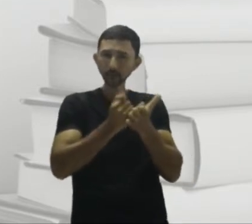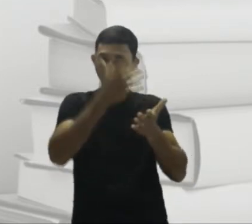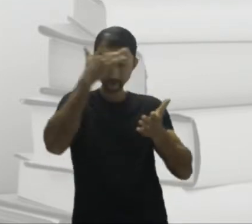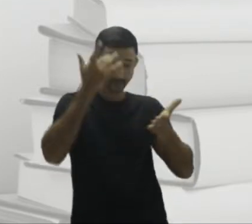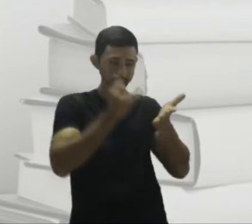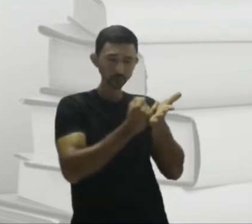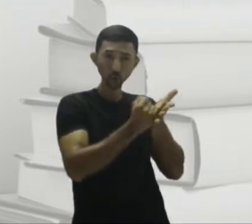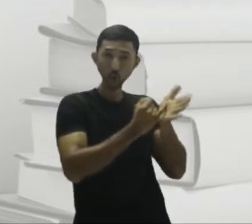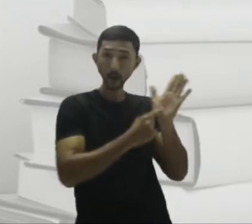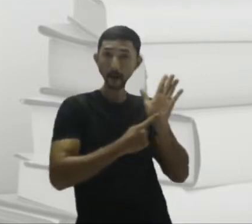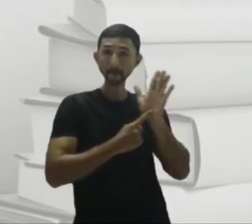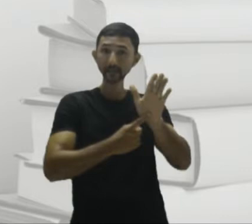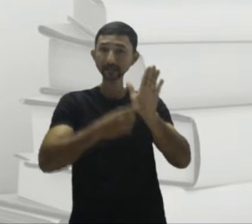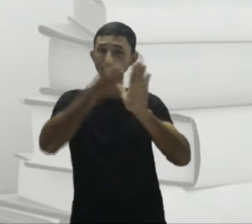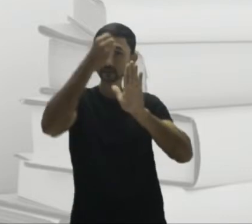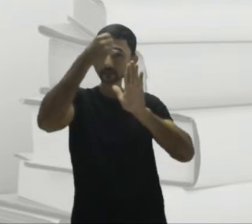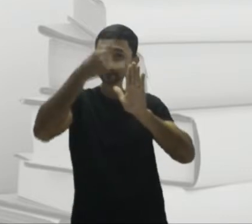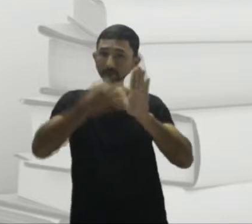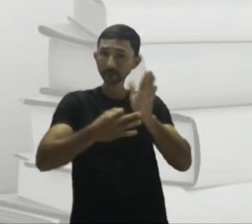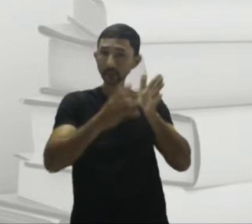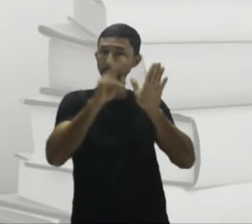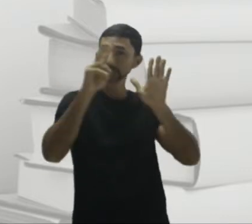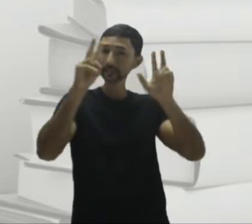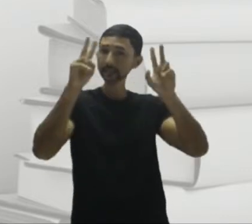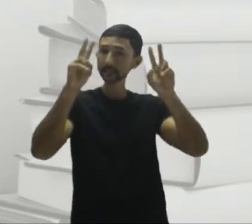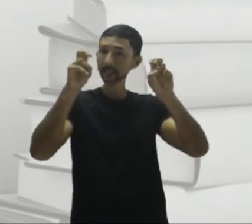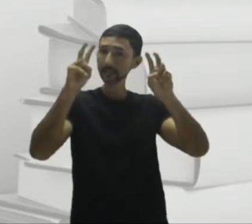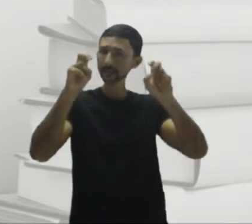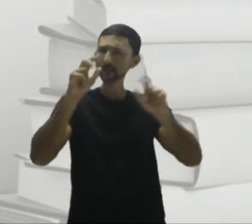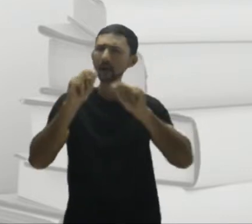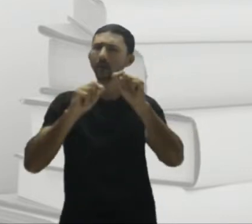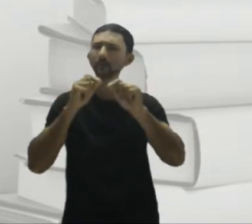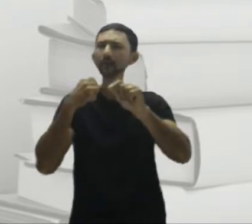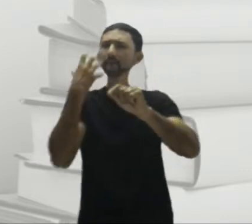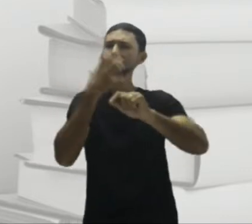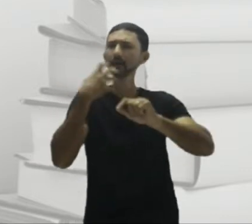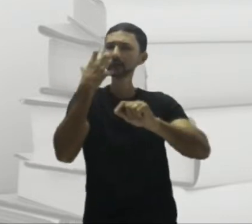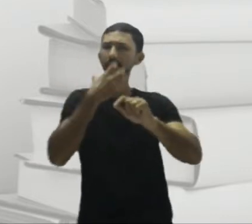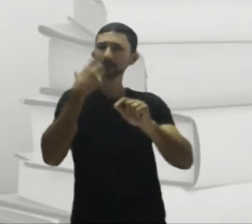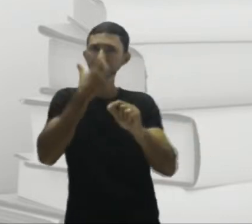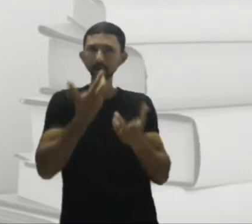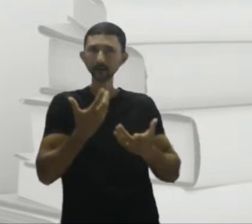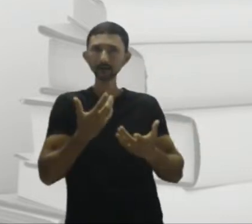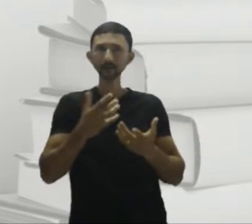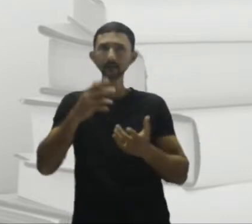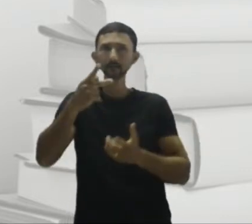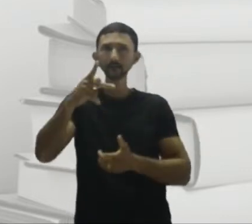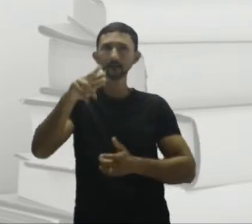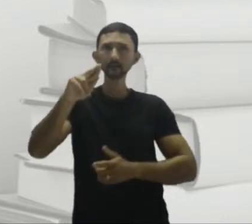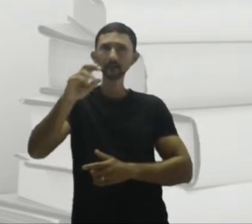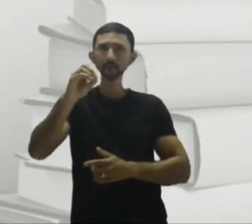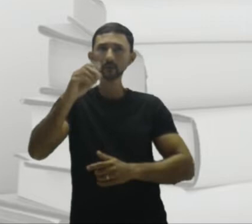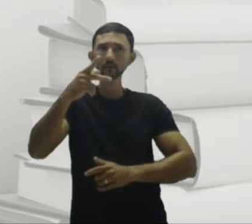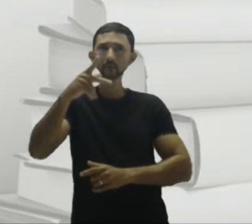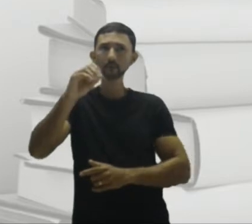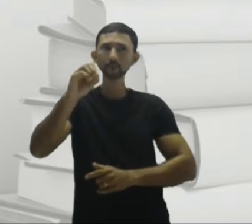poeta apresenta o tema, o que ele vai cantar. Isso é muito